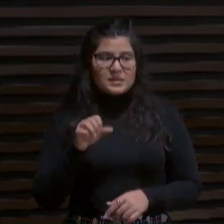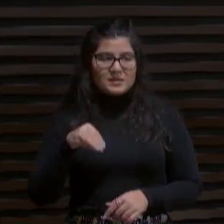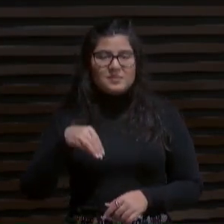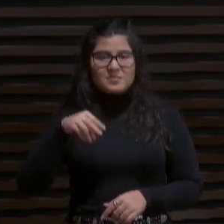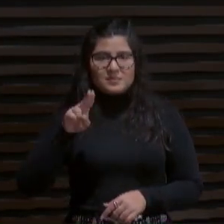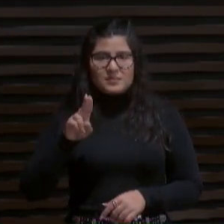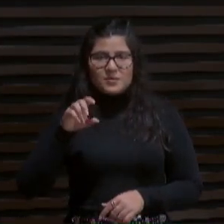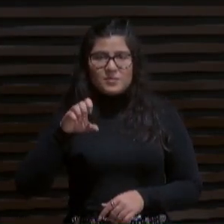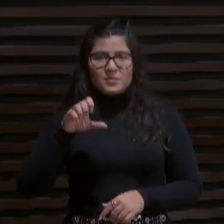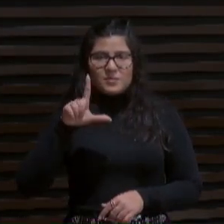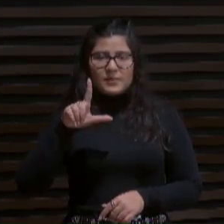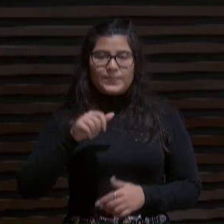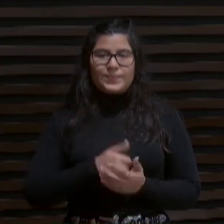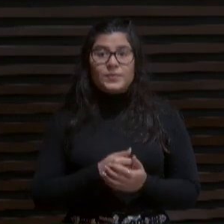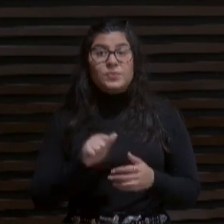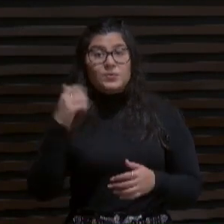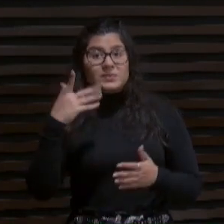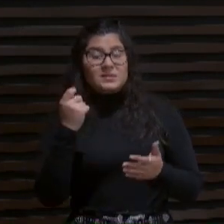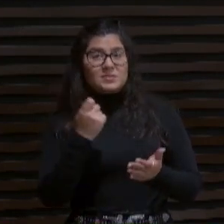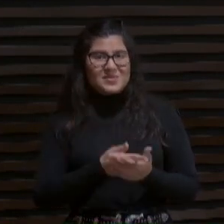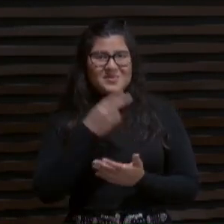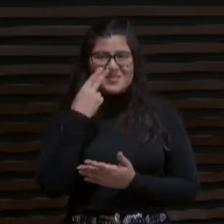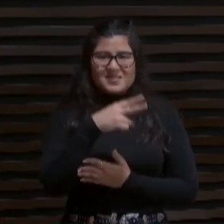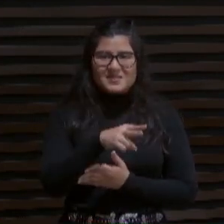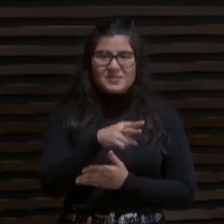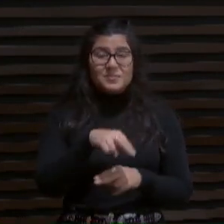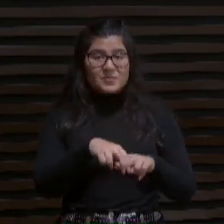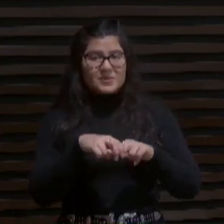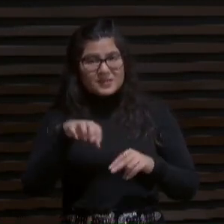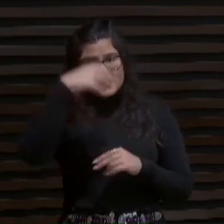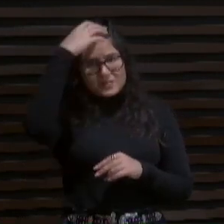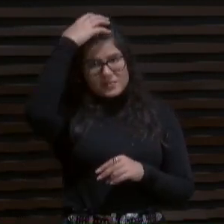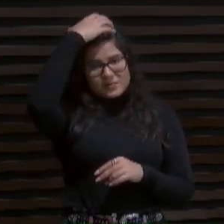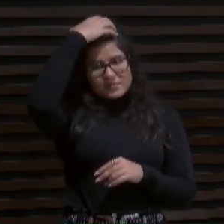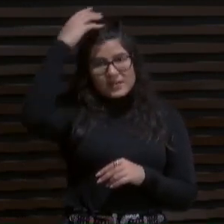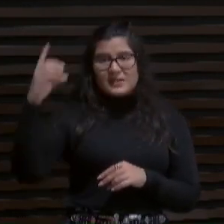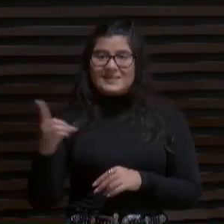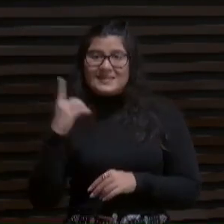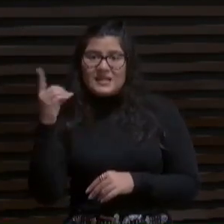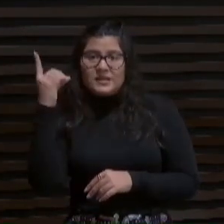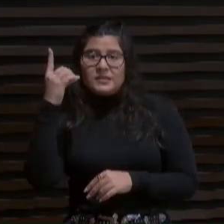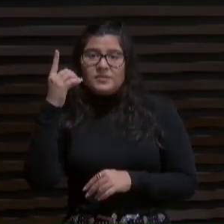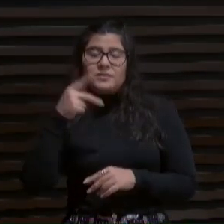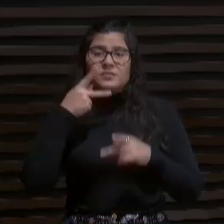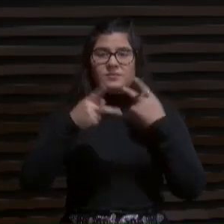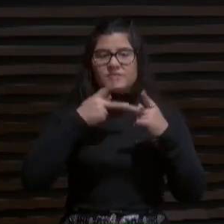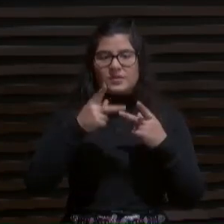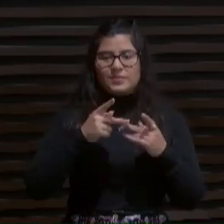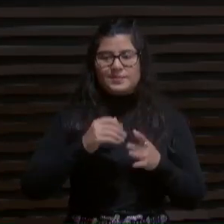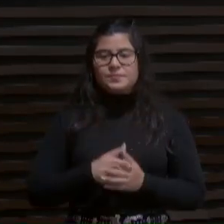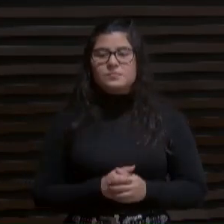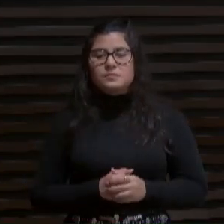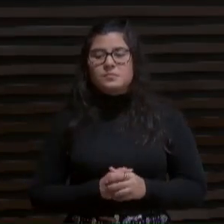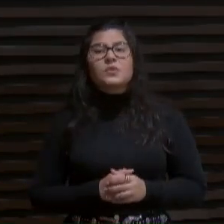24, acontece essa compra, a gente lê o seguinte: porém o rei, aqui no caso o rei Davi, disse a Araúna, não,